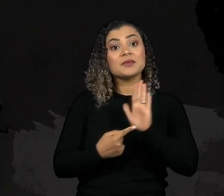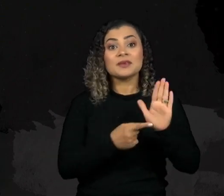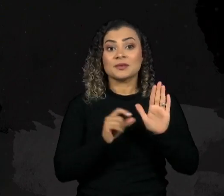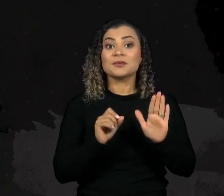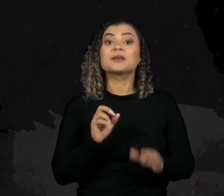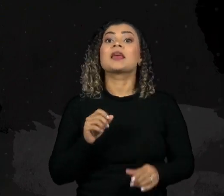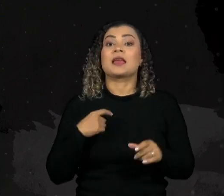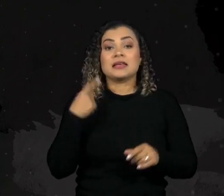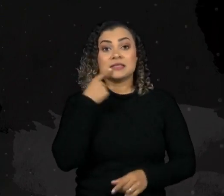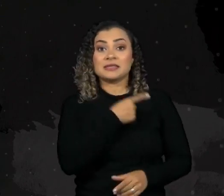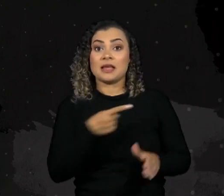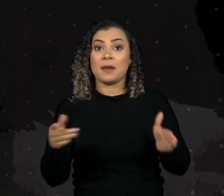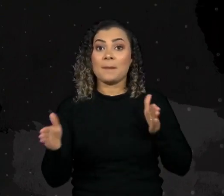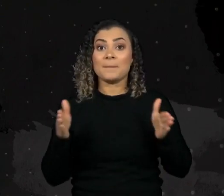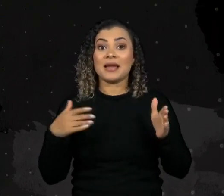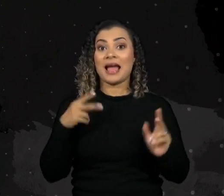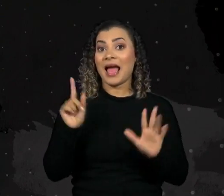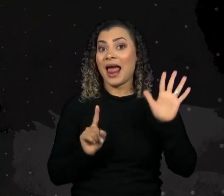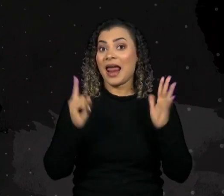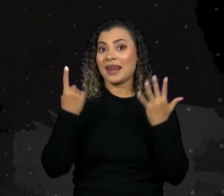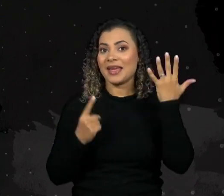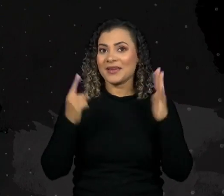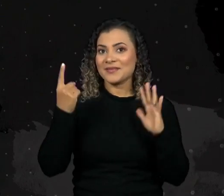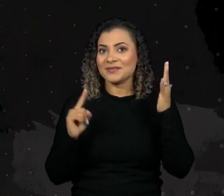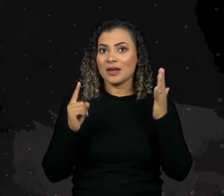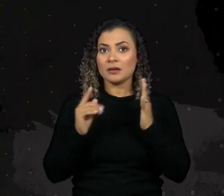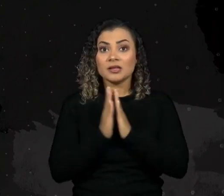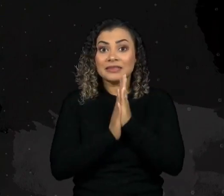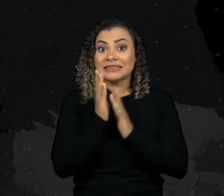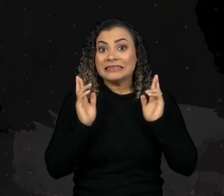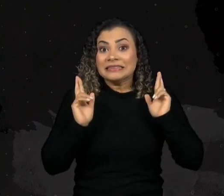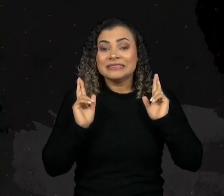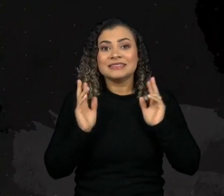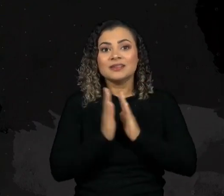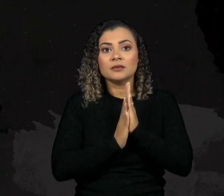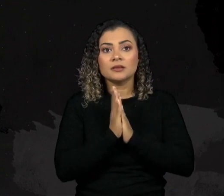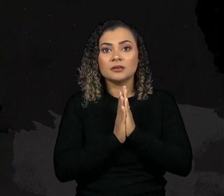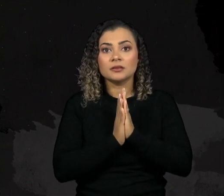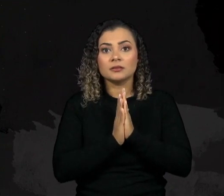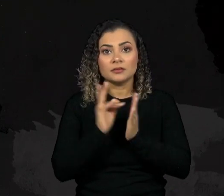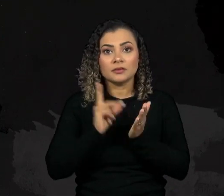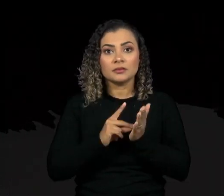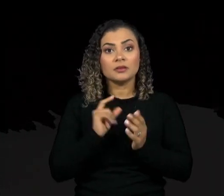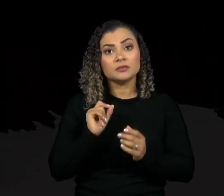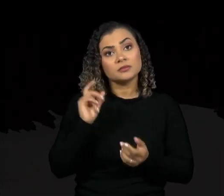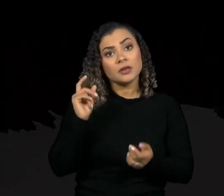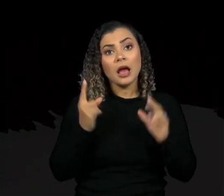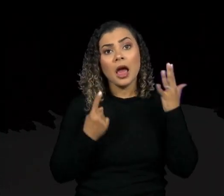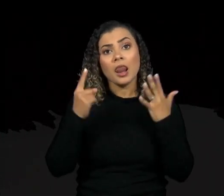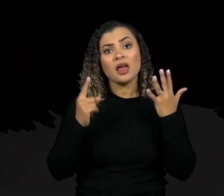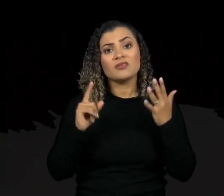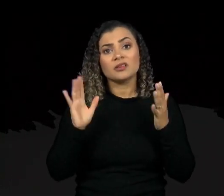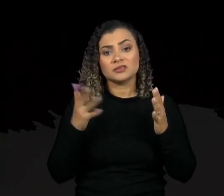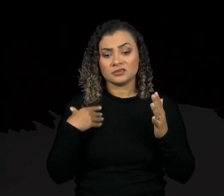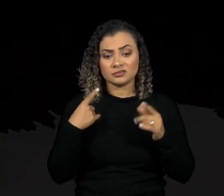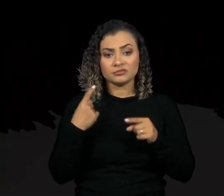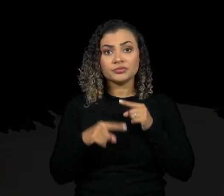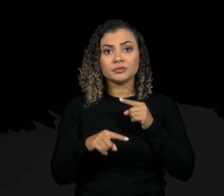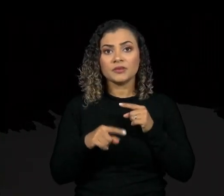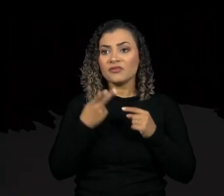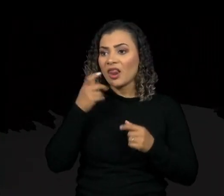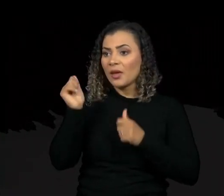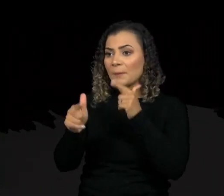Branquices da Semana, versão Carnaval. E este é o quadro Omisses da Semana, porque no Carnaval faz muito mais sentido falar mal de homem,